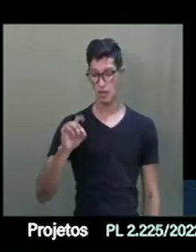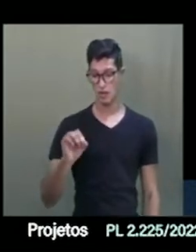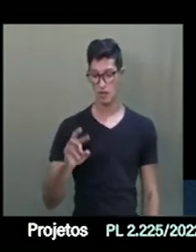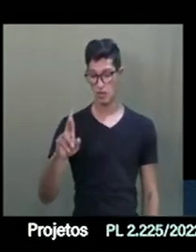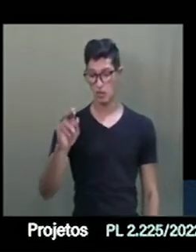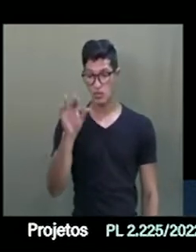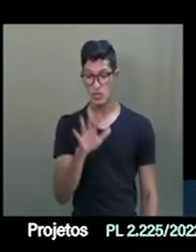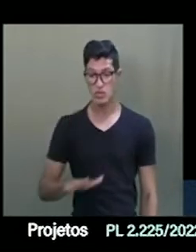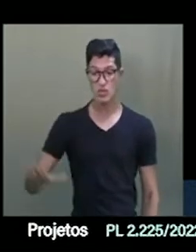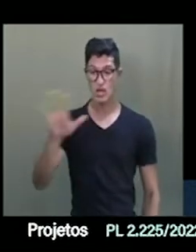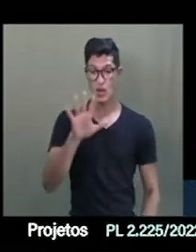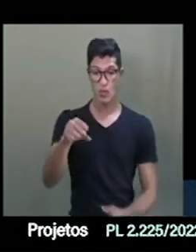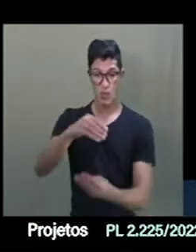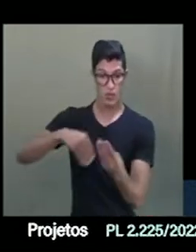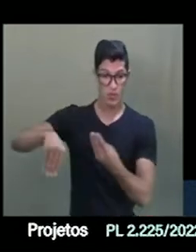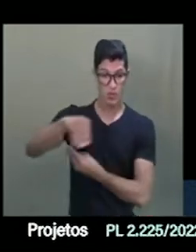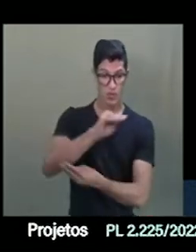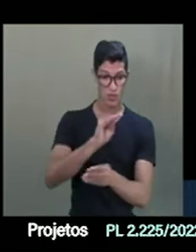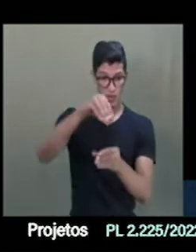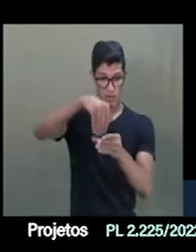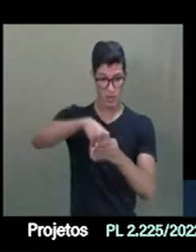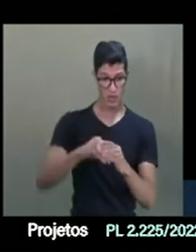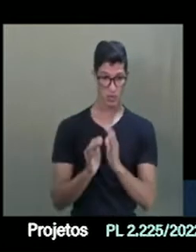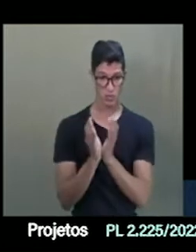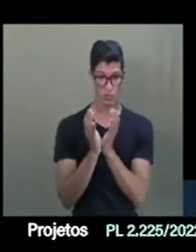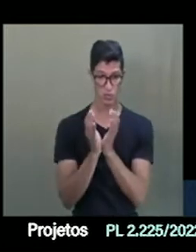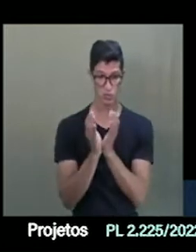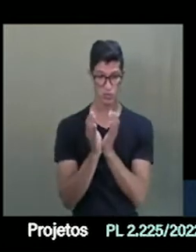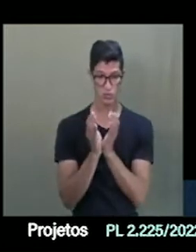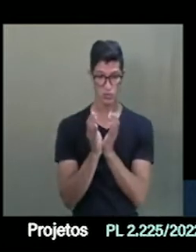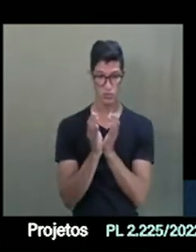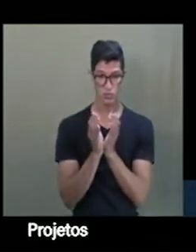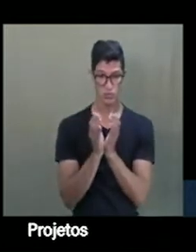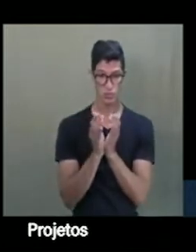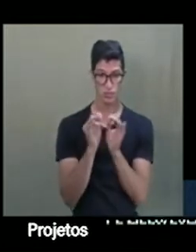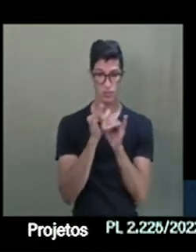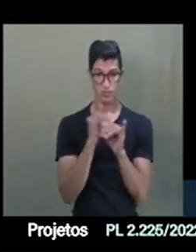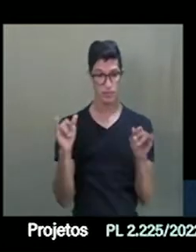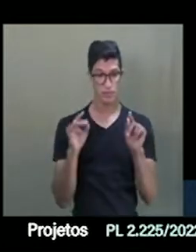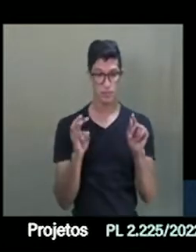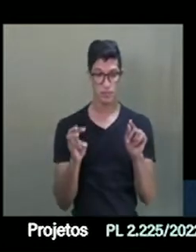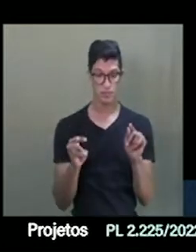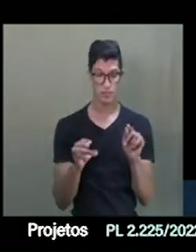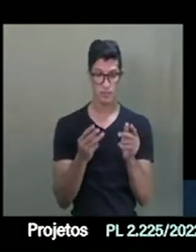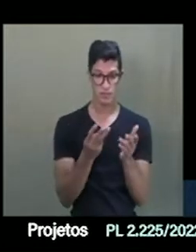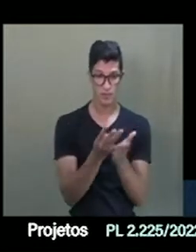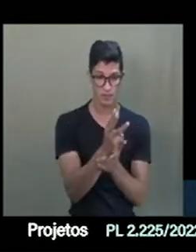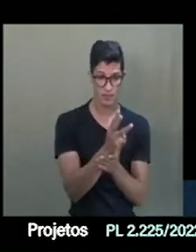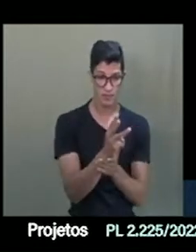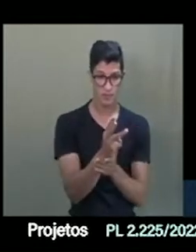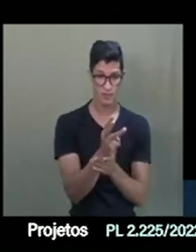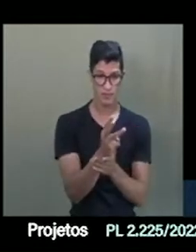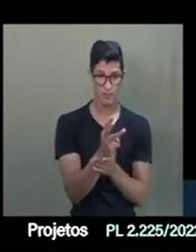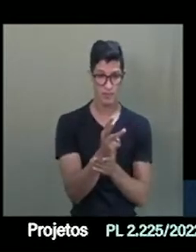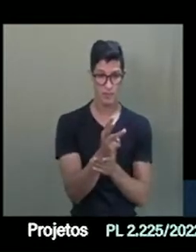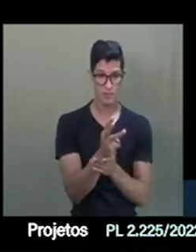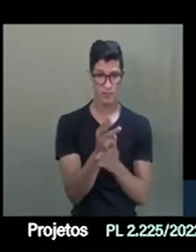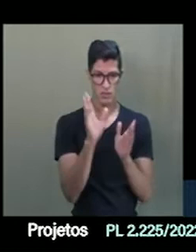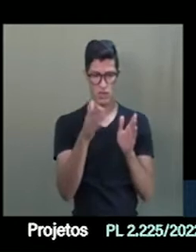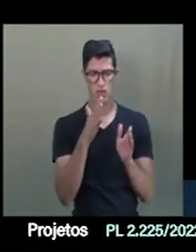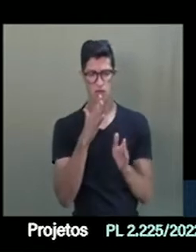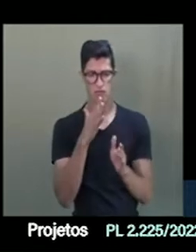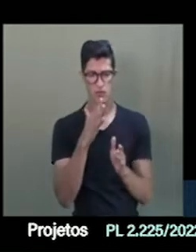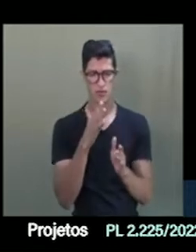República estar envolvido neste grupo, que dizia o seguinte, uma das mensagens que não saiu, não foi tão famosa, já